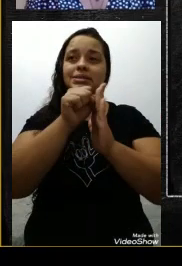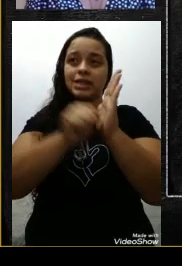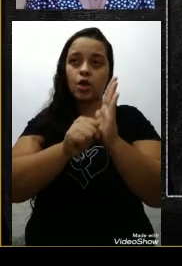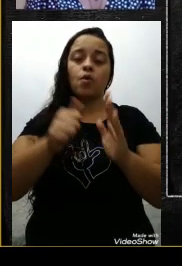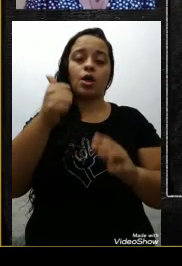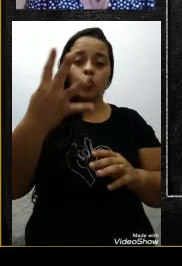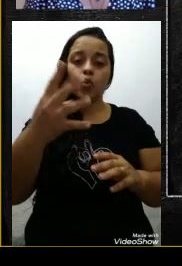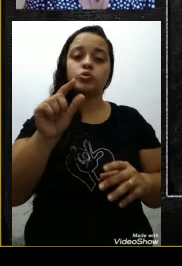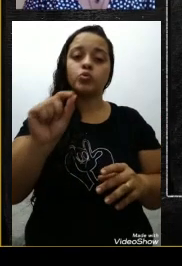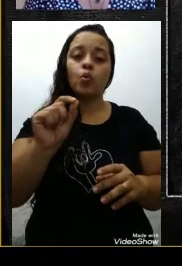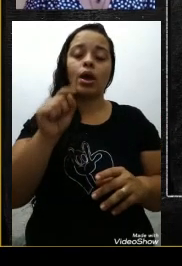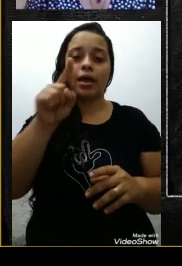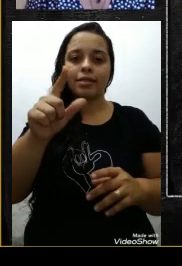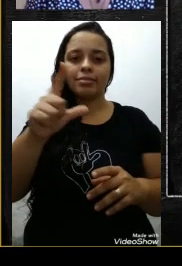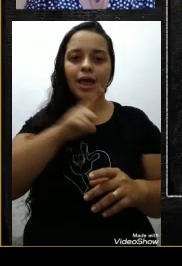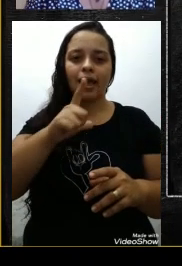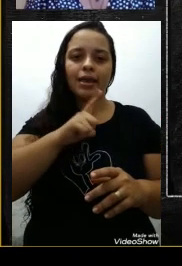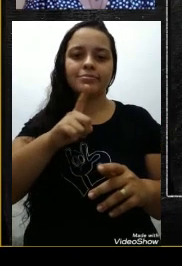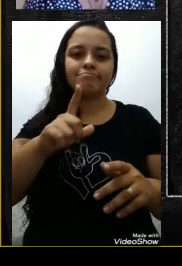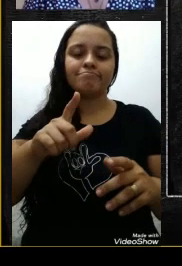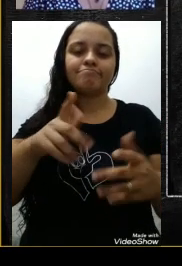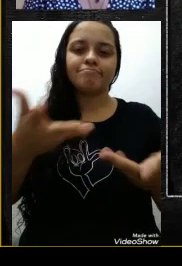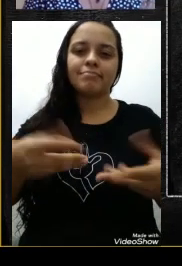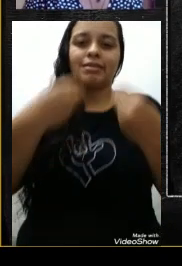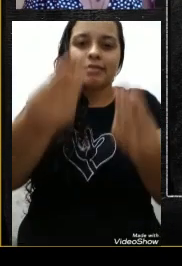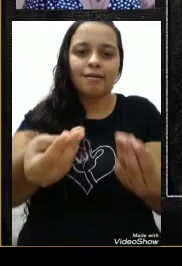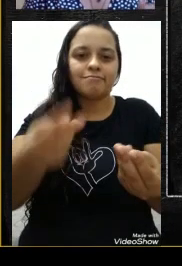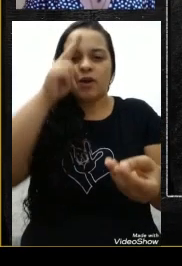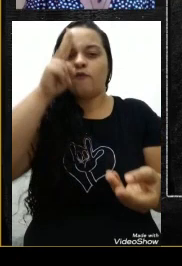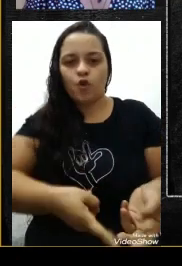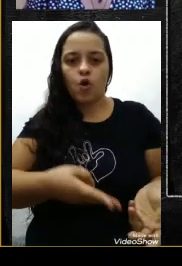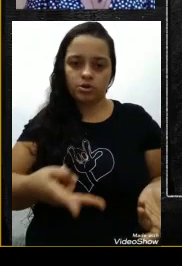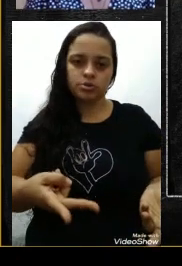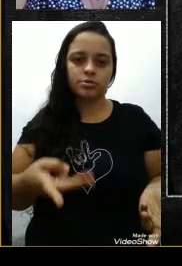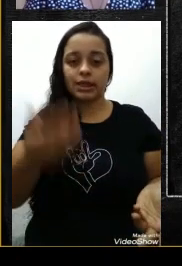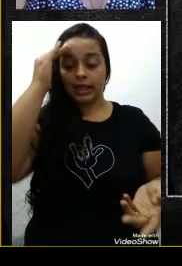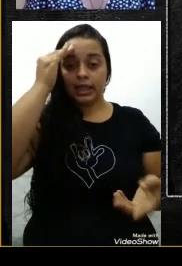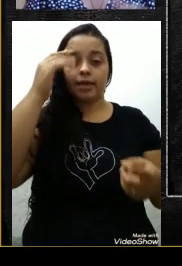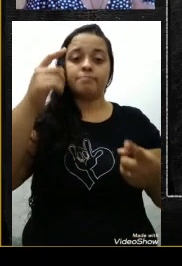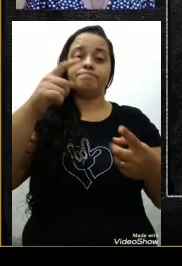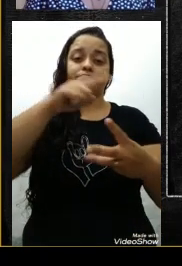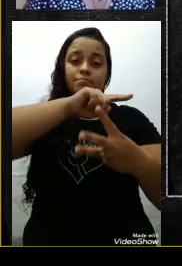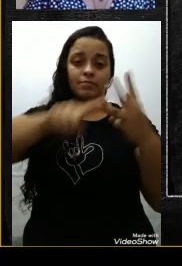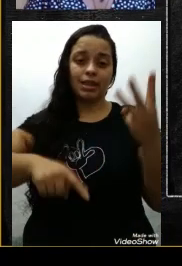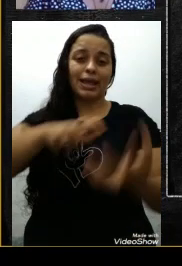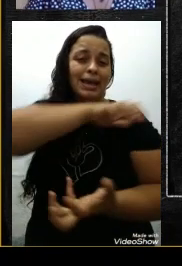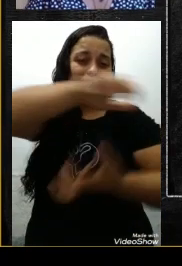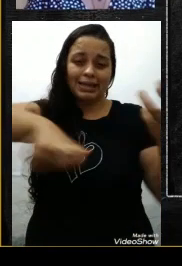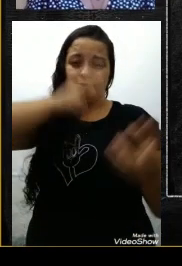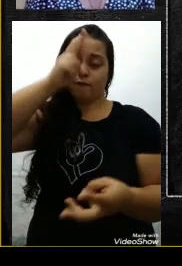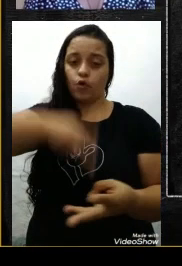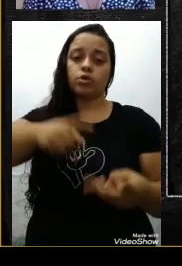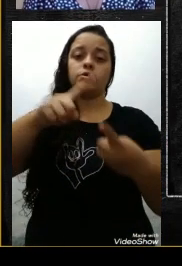século XIV, os sinais dessa crise começarem a se mostrar com a chamada tríade